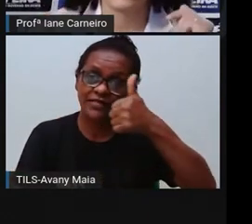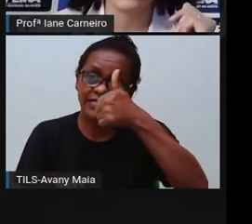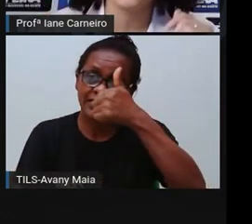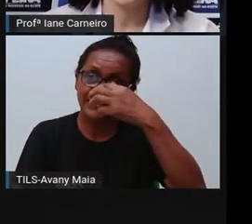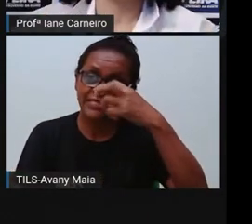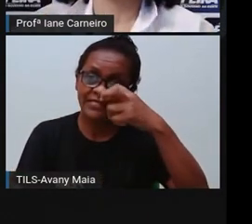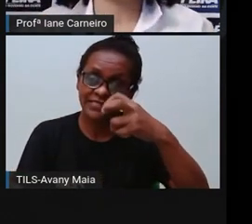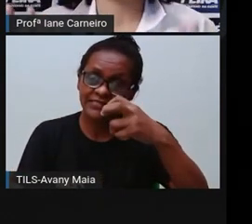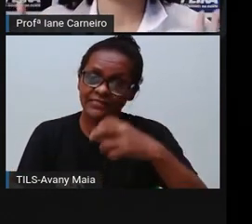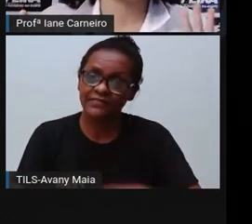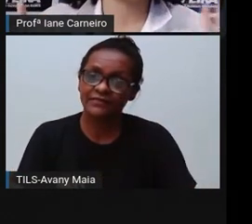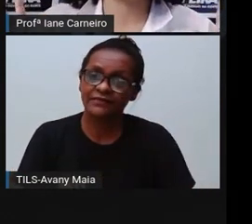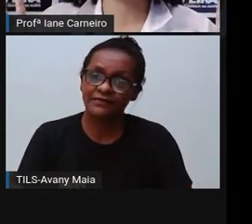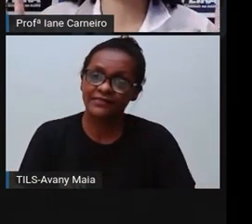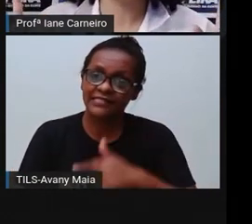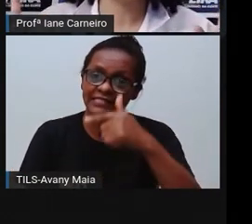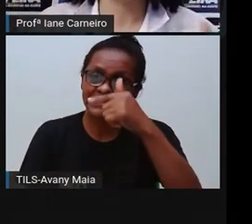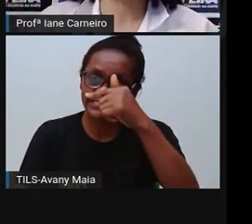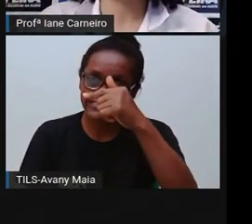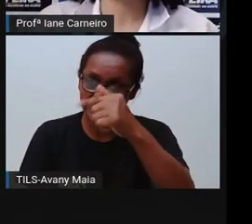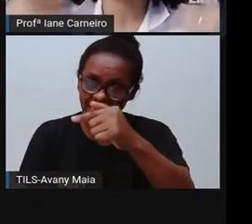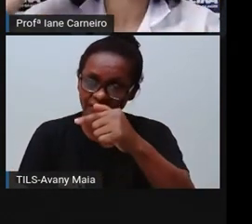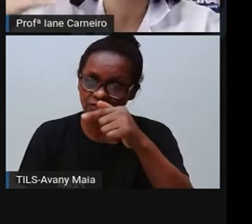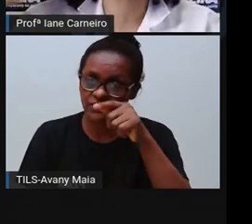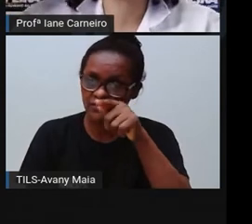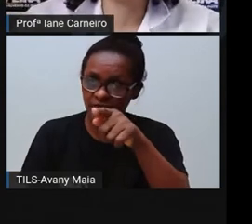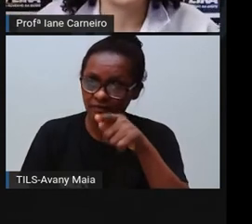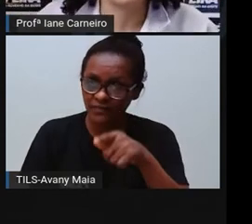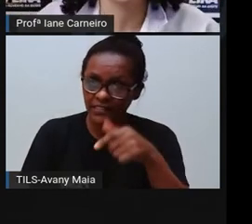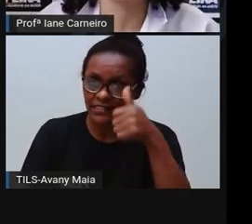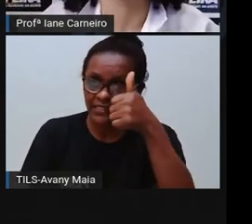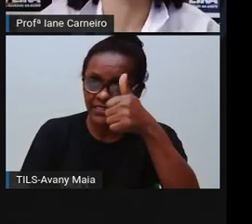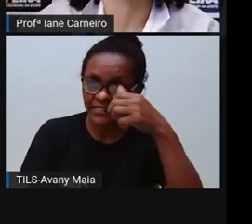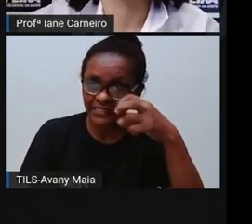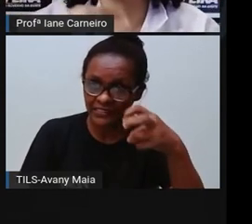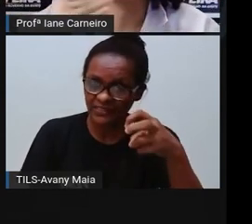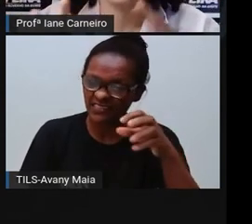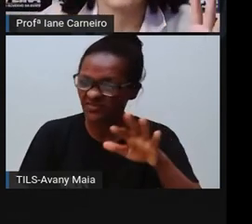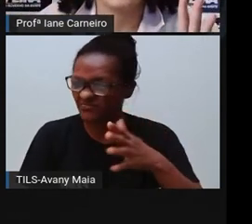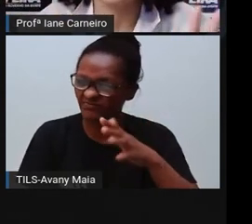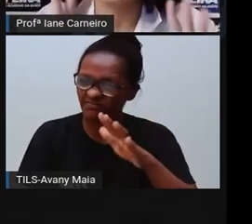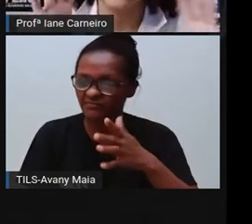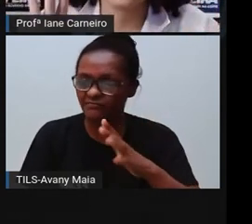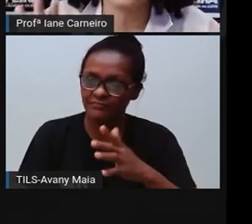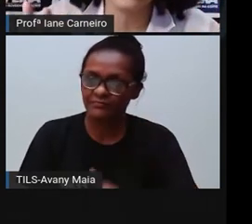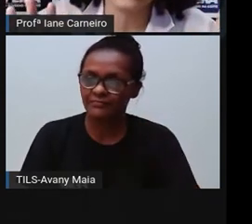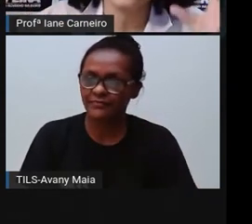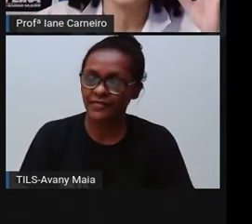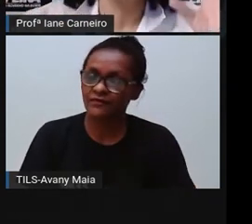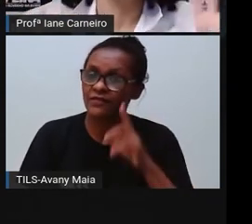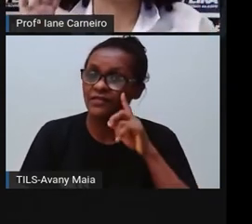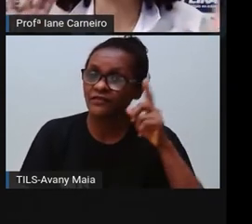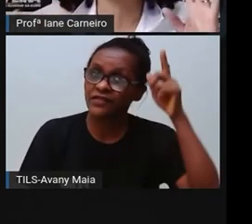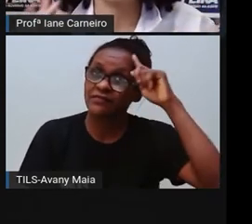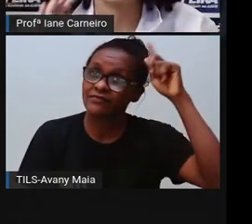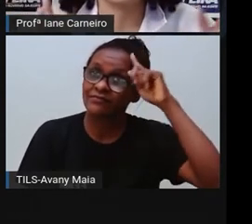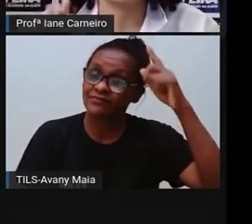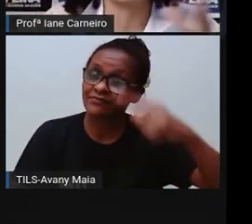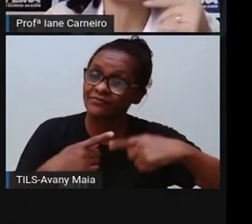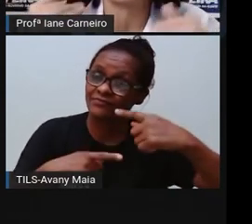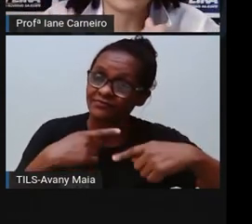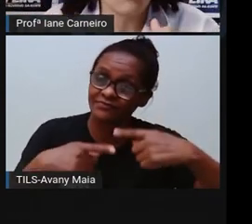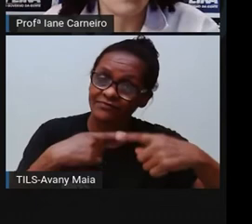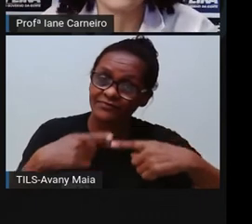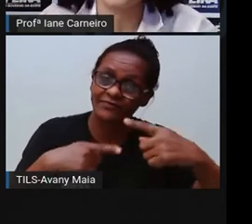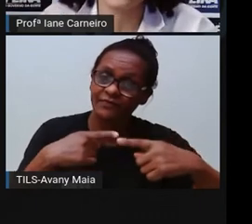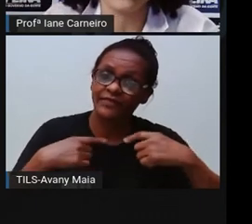aquele banho, né? A Pró colocou 15 minutos aí, mas pode ser que você precise de mais tempo. Então, você tem que ver aí na sua rotina quanto tempo você